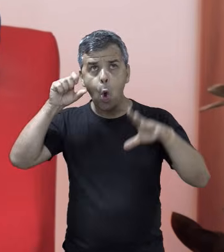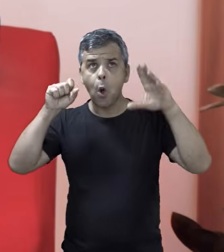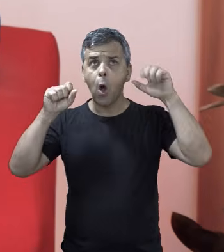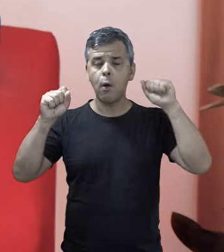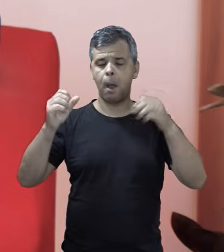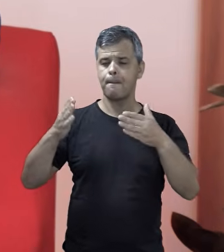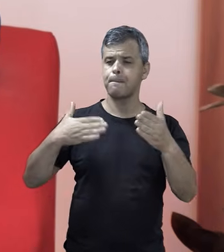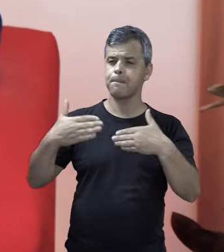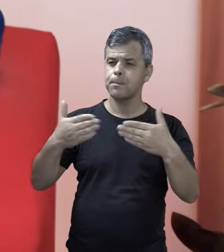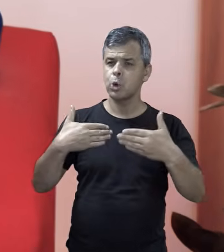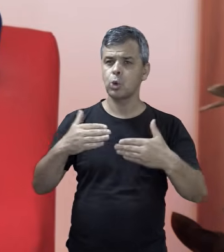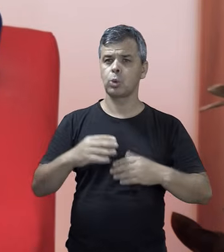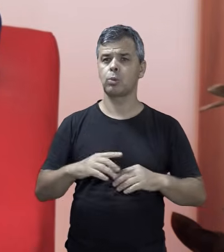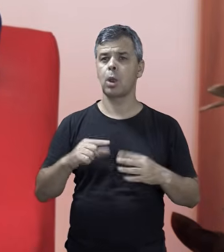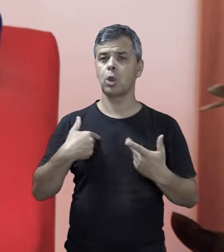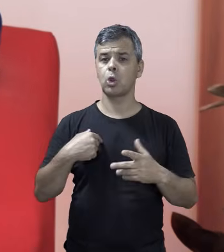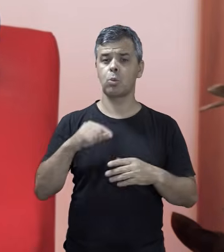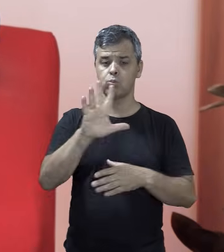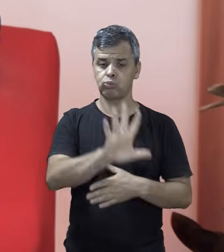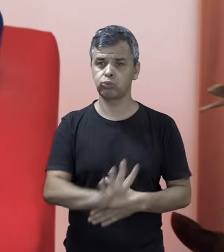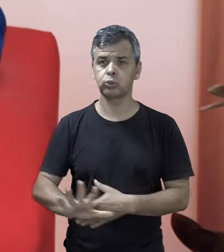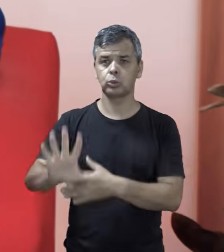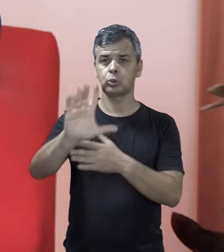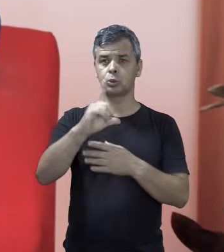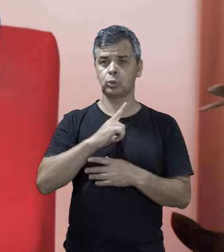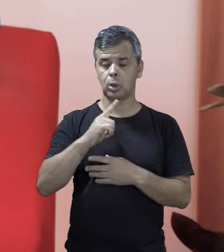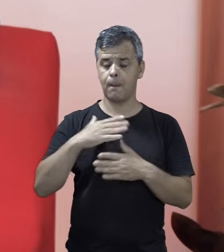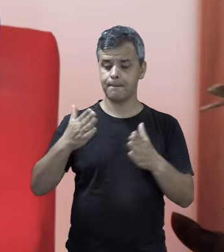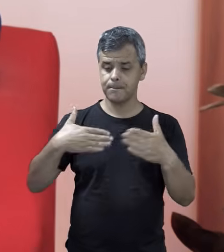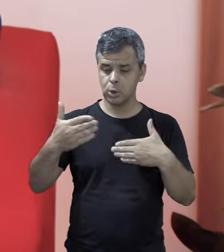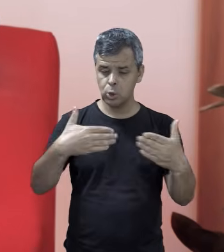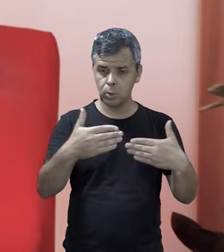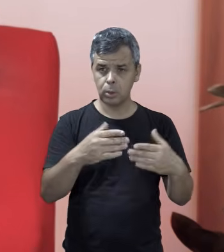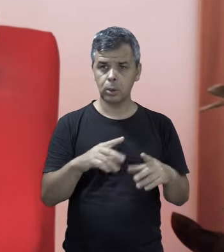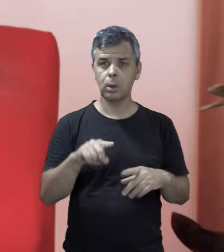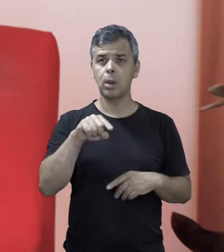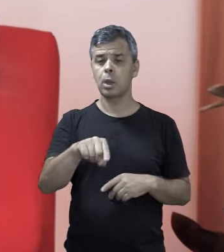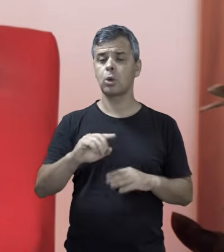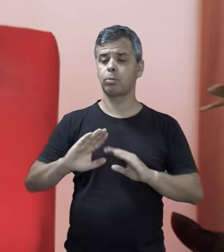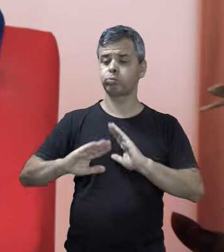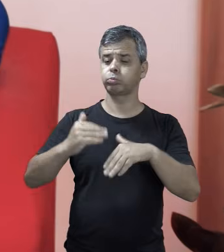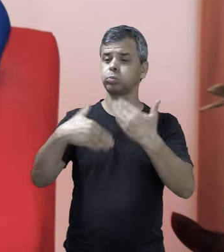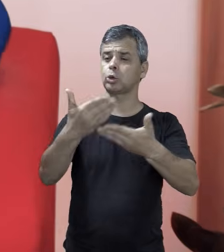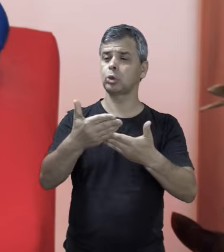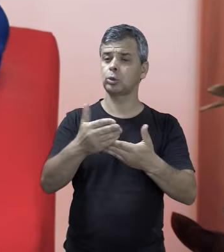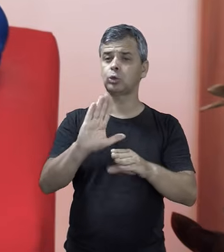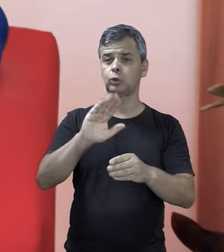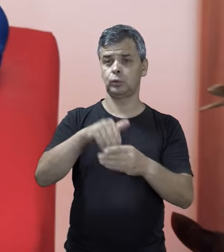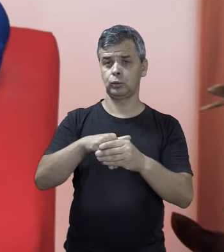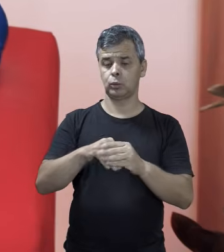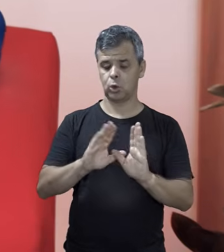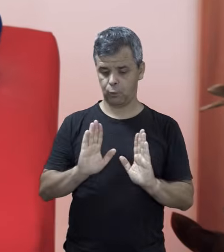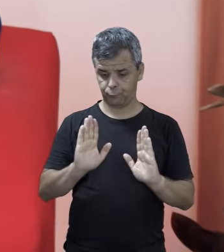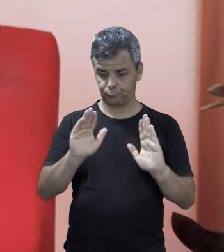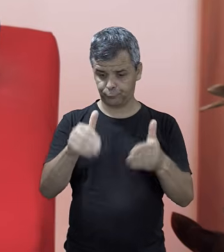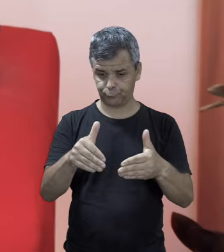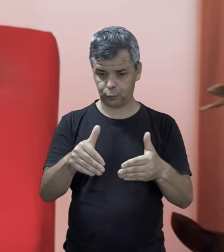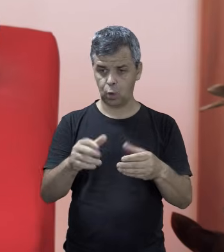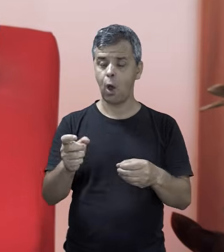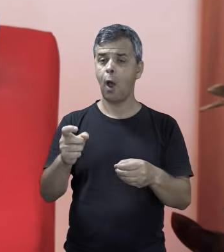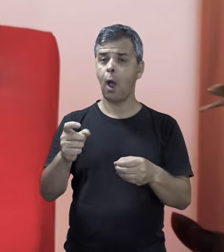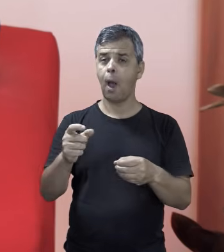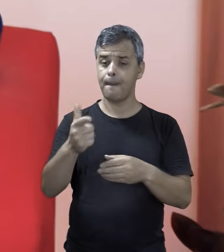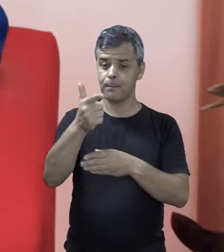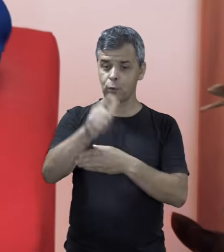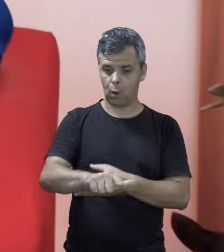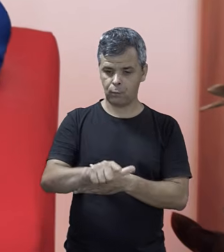conversar. Nós temos uma federação hoje, a gente tem dialogado muito sobre esse processo. Nós temos a centralidade da reeleição do